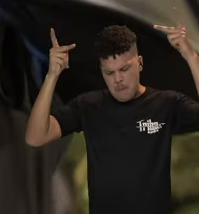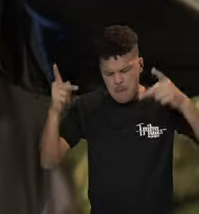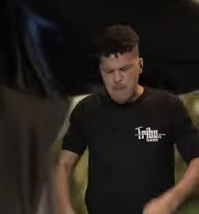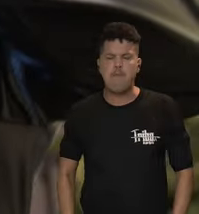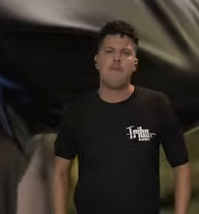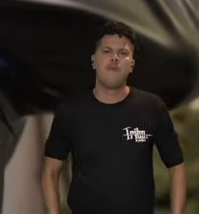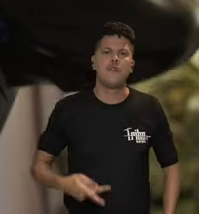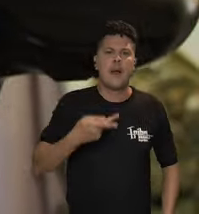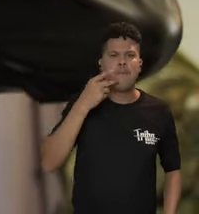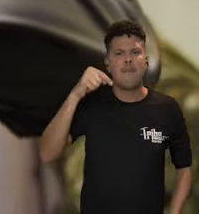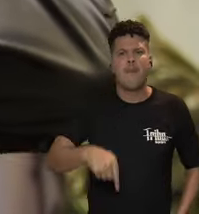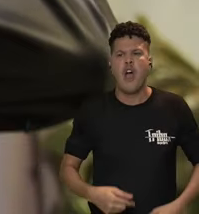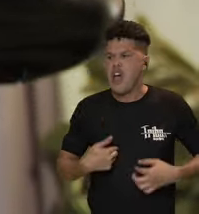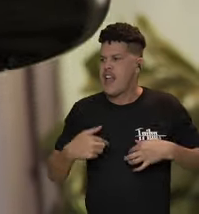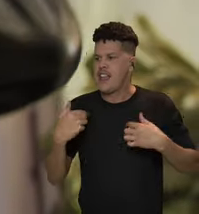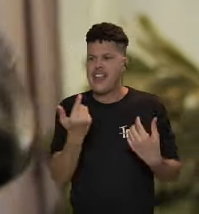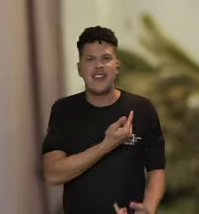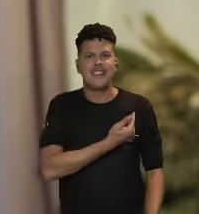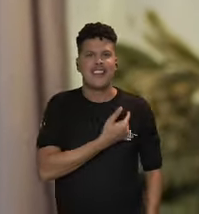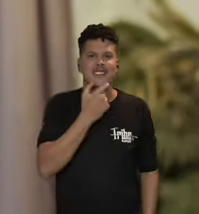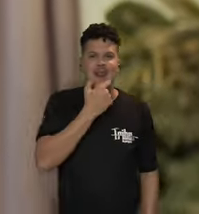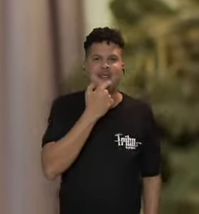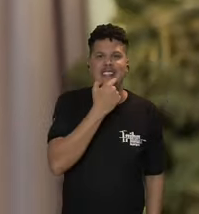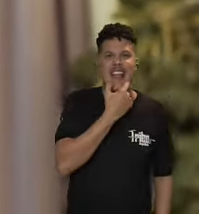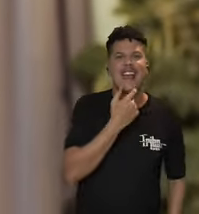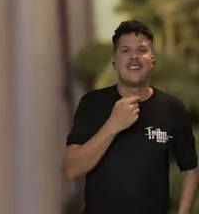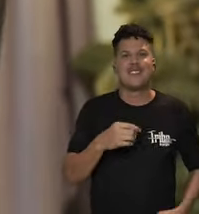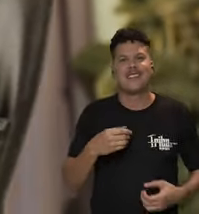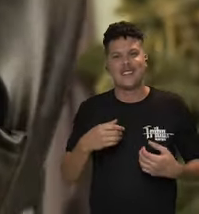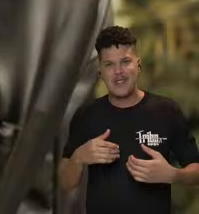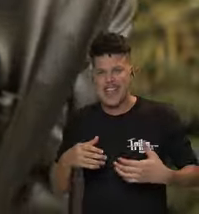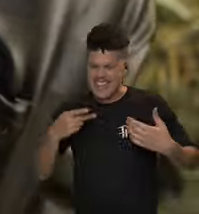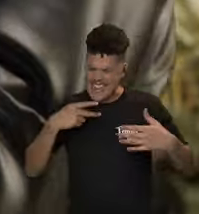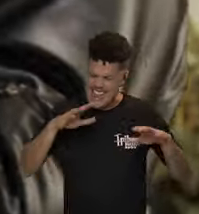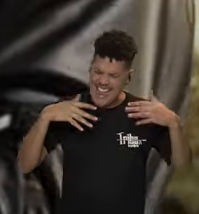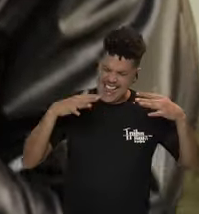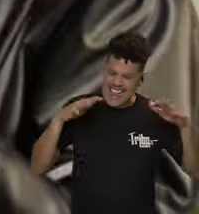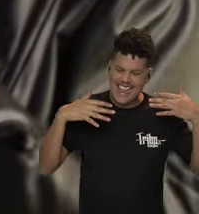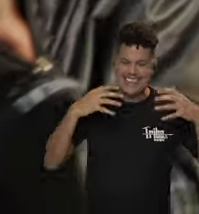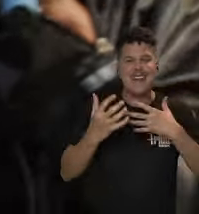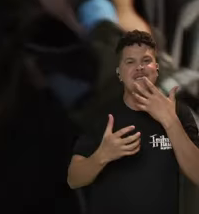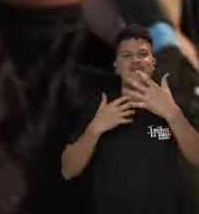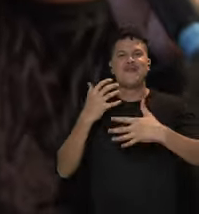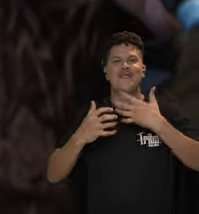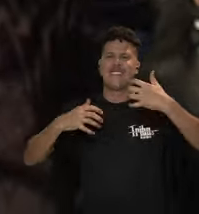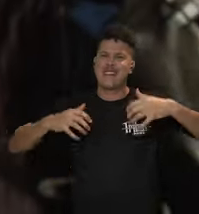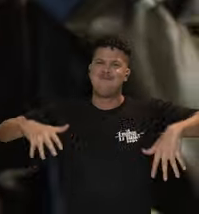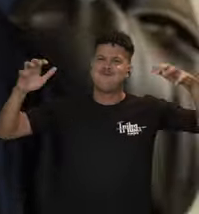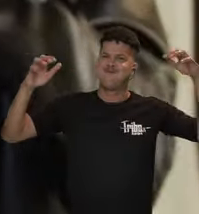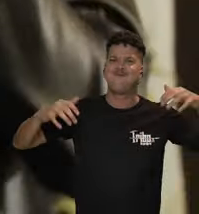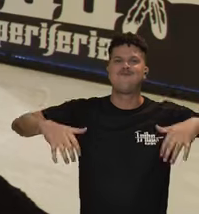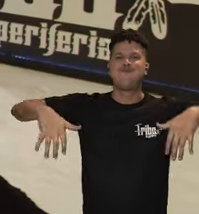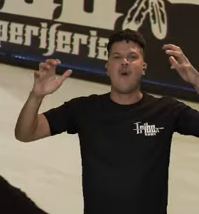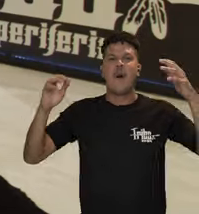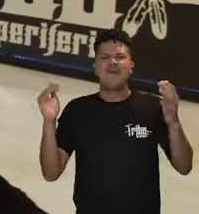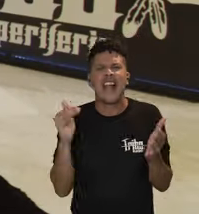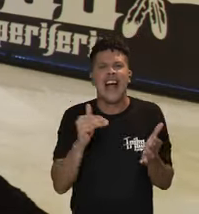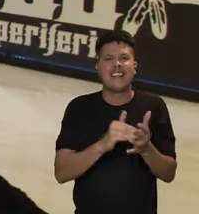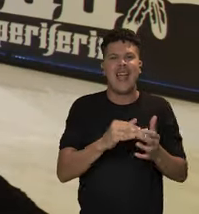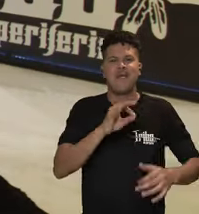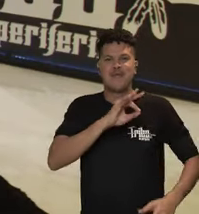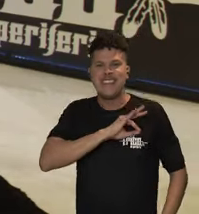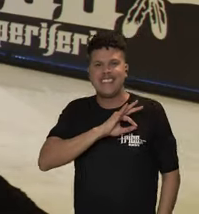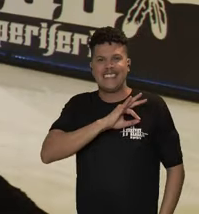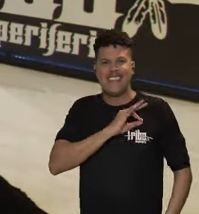pra esbagaçar nessa porra. E não está solteiro, deixa o som bater, neném. Até a polícia chegar,